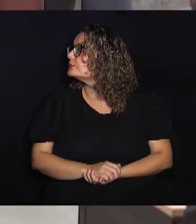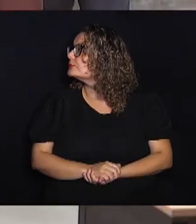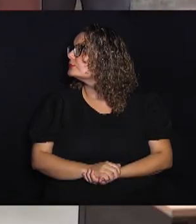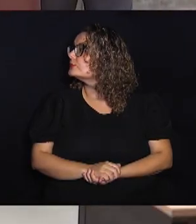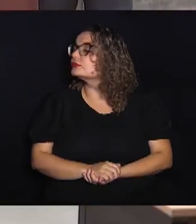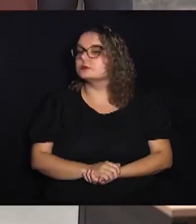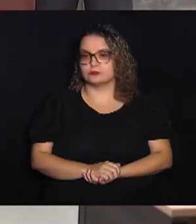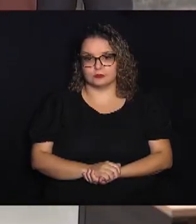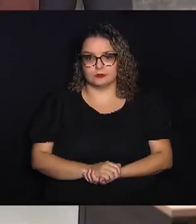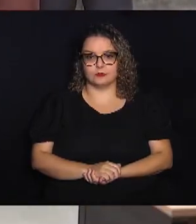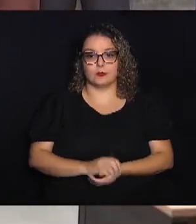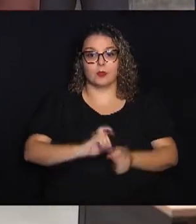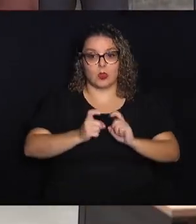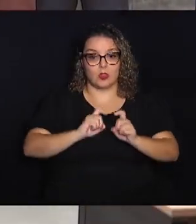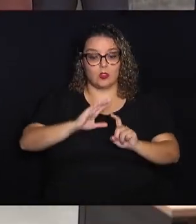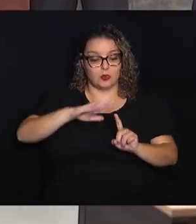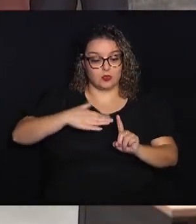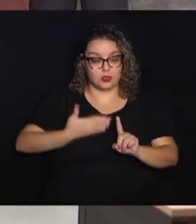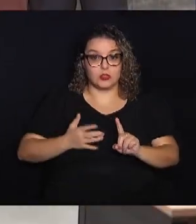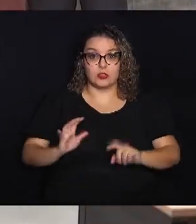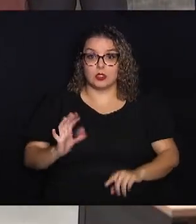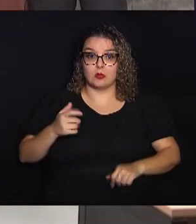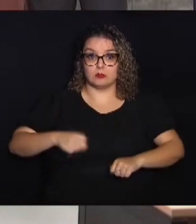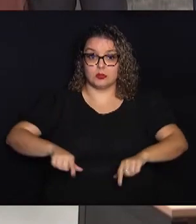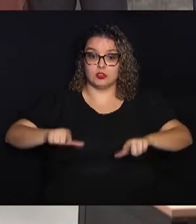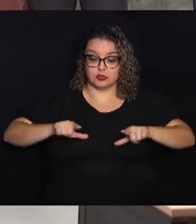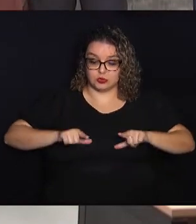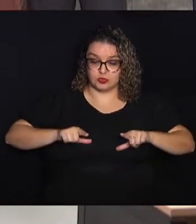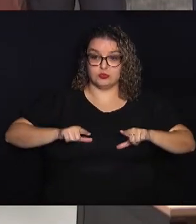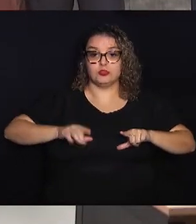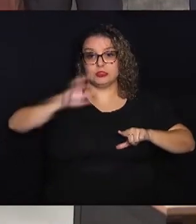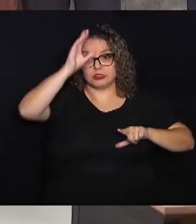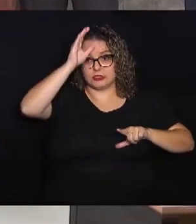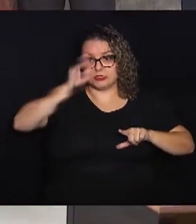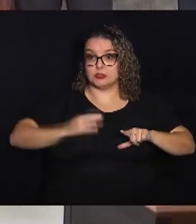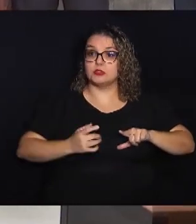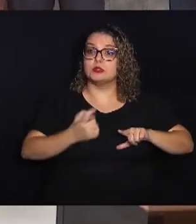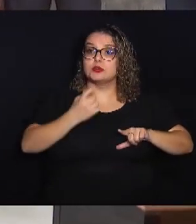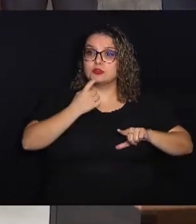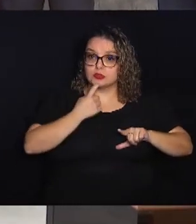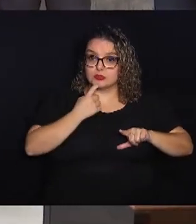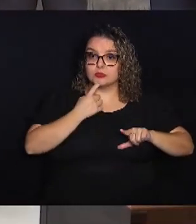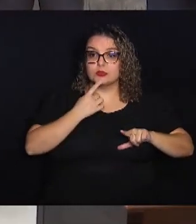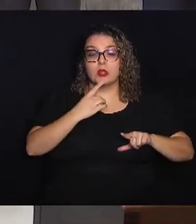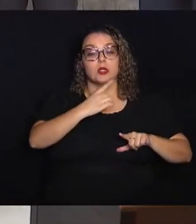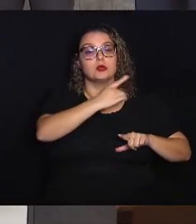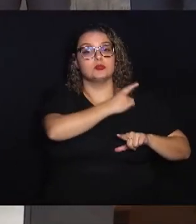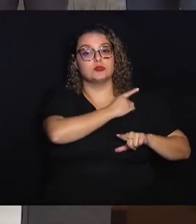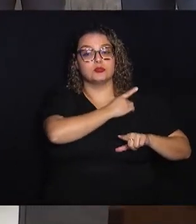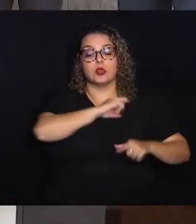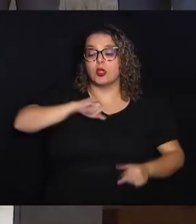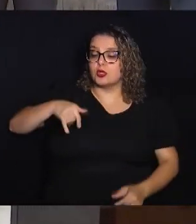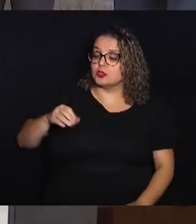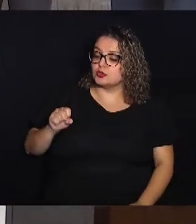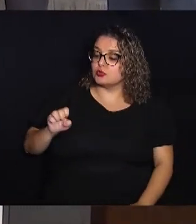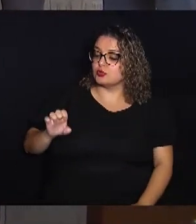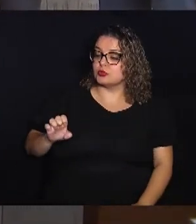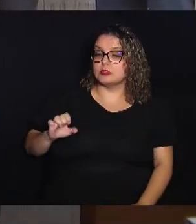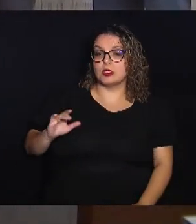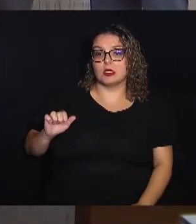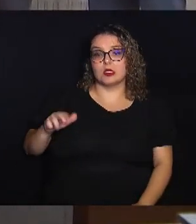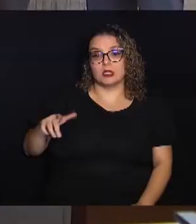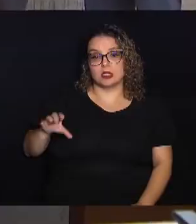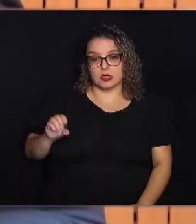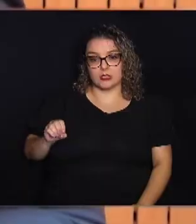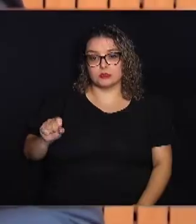A solenidade em que ocorreu a entrega do título de cidadão campineiro ao delegado José Carlos Fernandes da